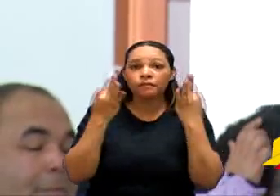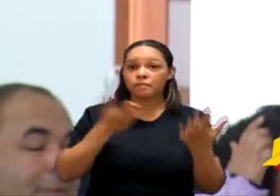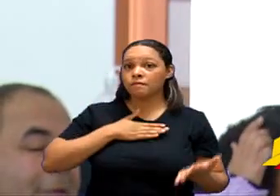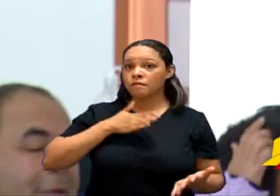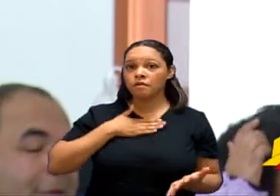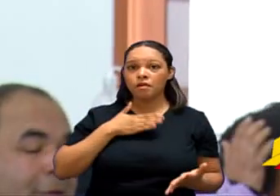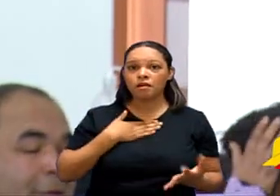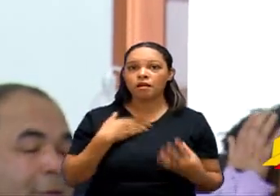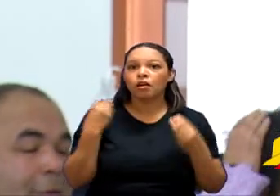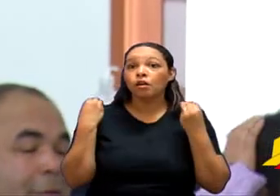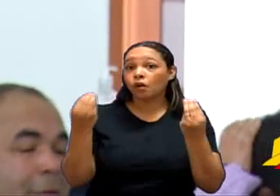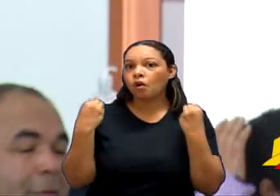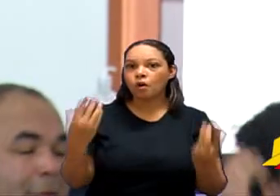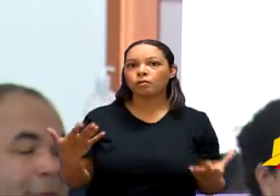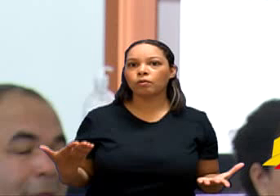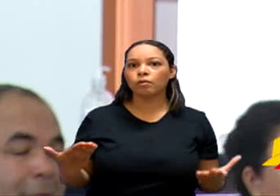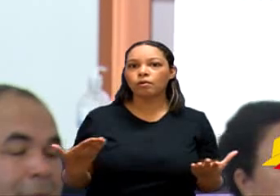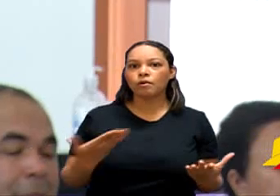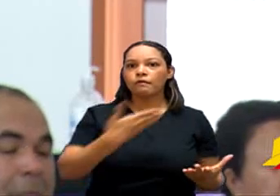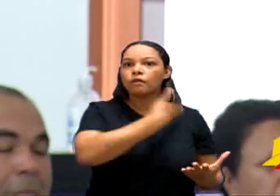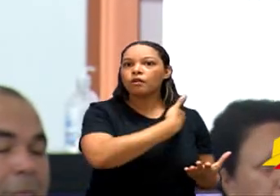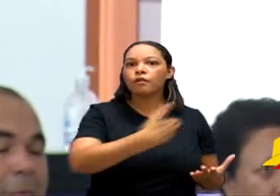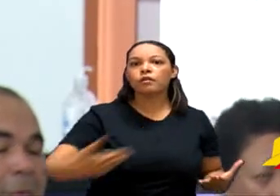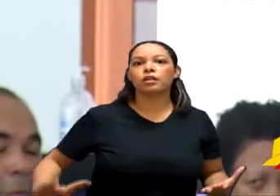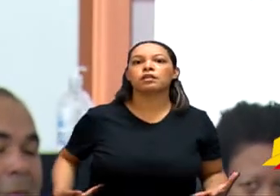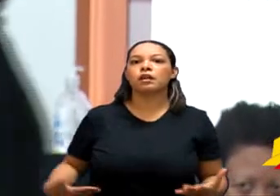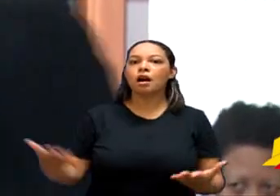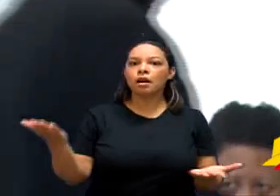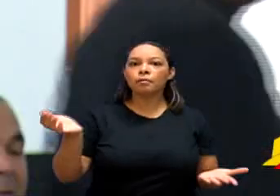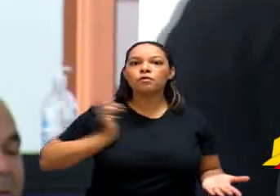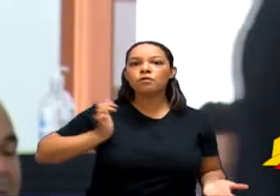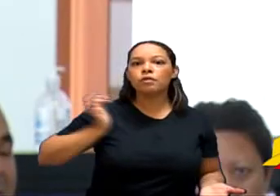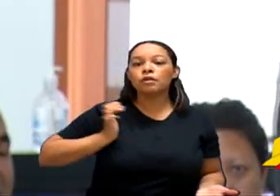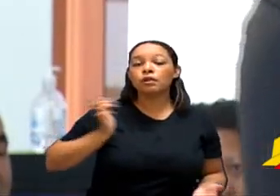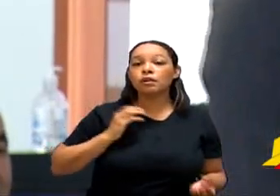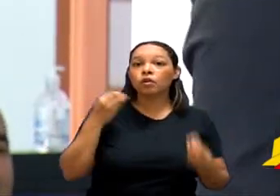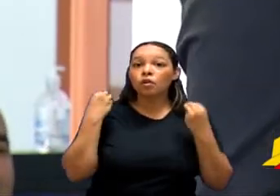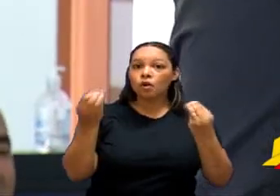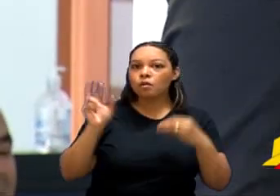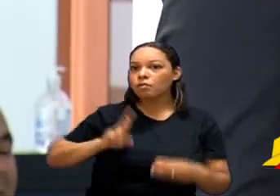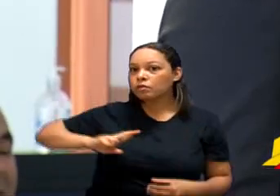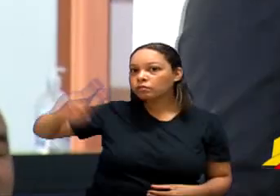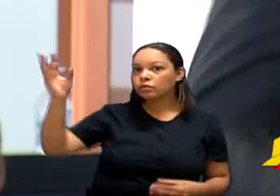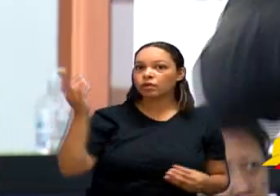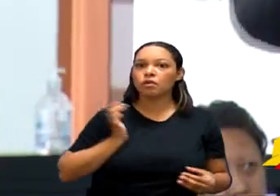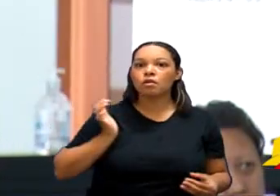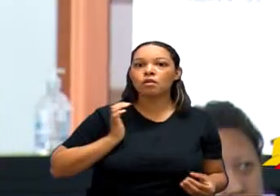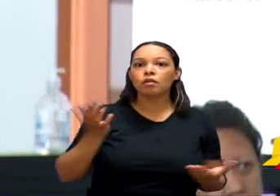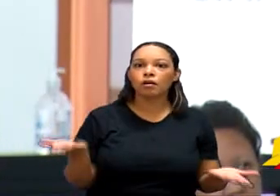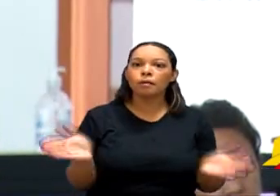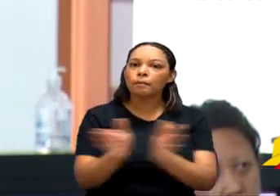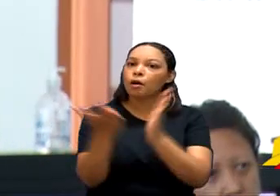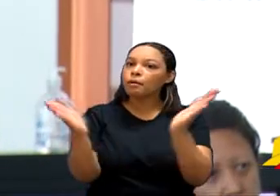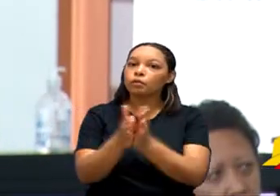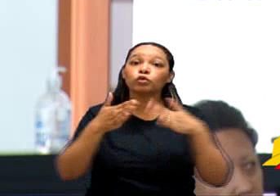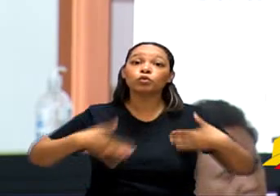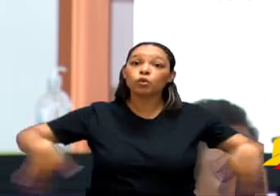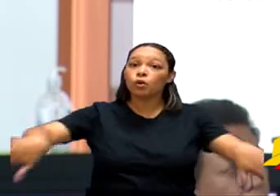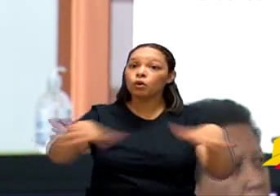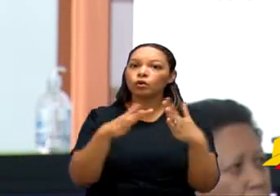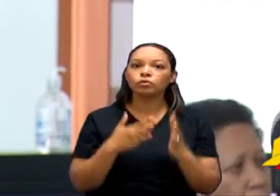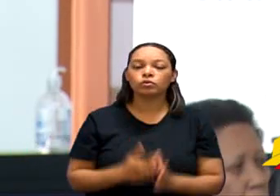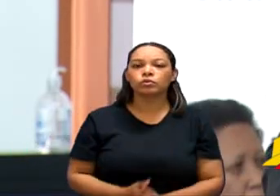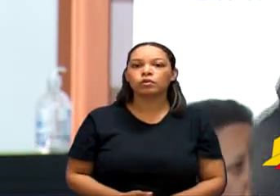que governar para o pobre que gera emprego, aliás, para o rico pra que todos, gera emprego, para o pobre também. Para todos. E você faz isso, João Donizete. Ah,